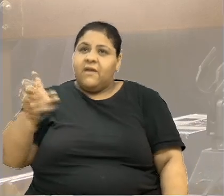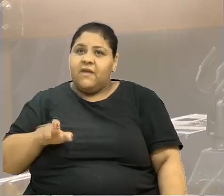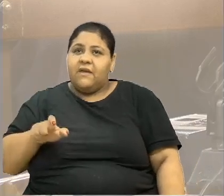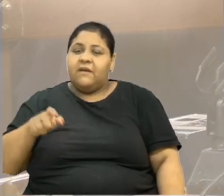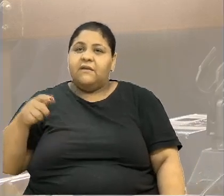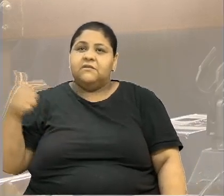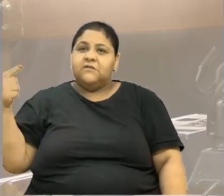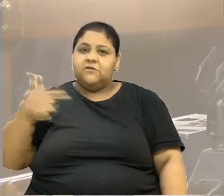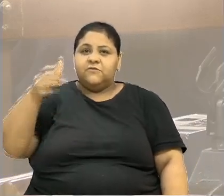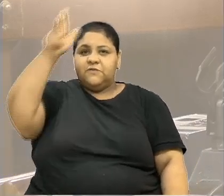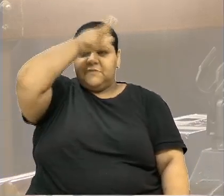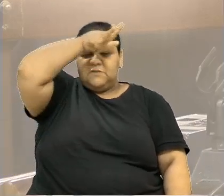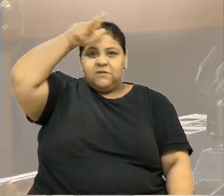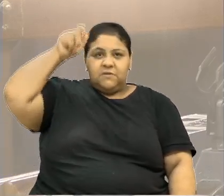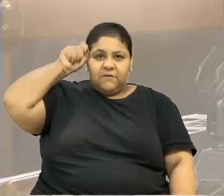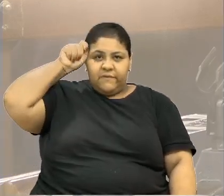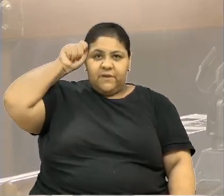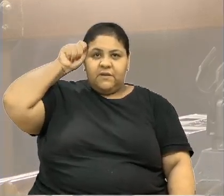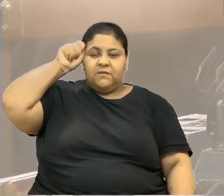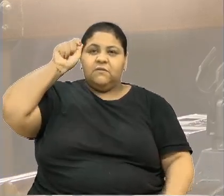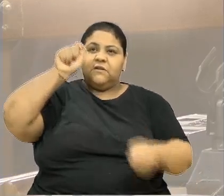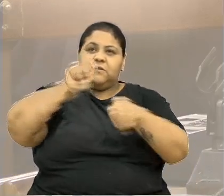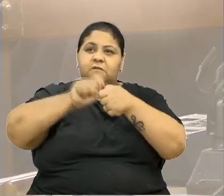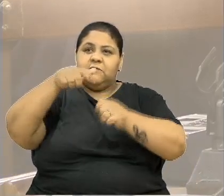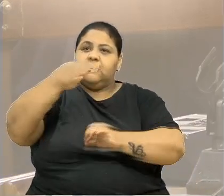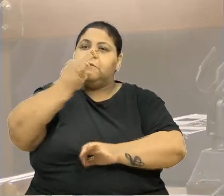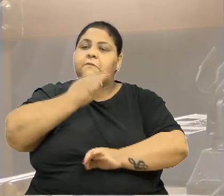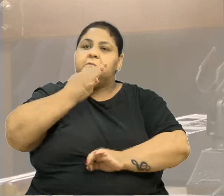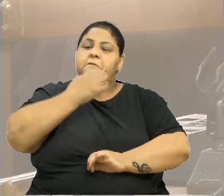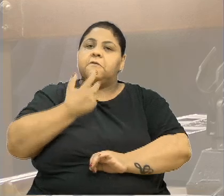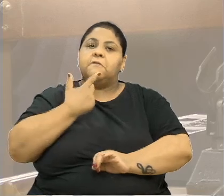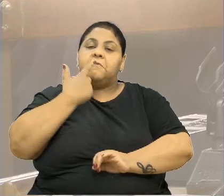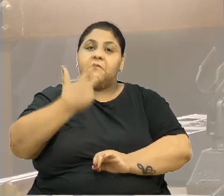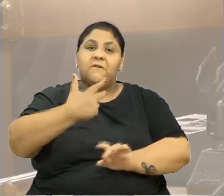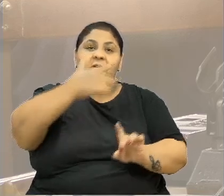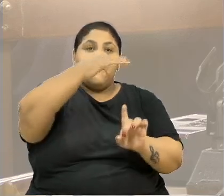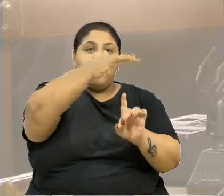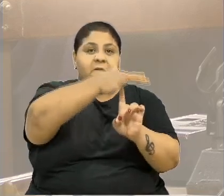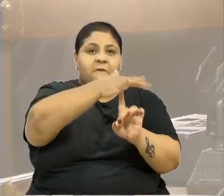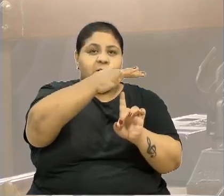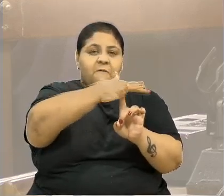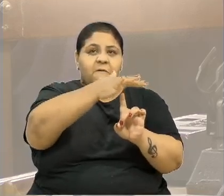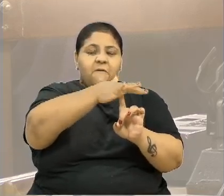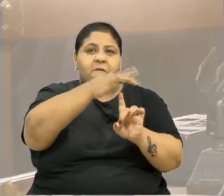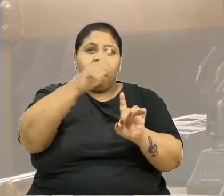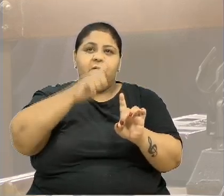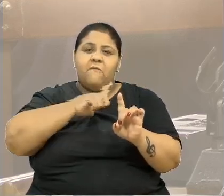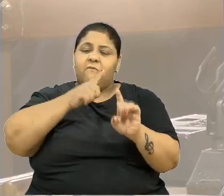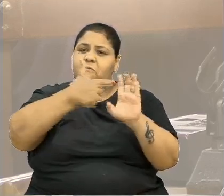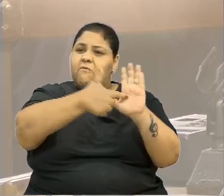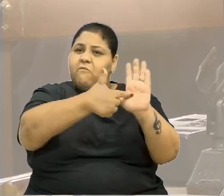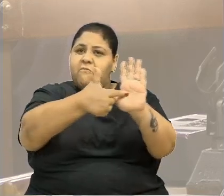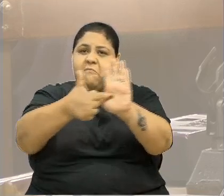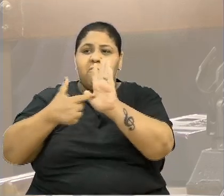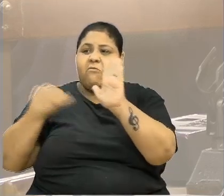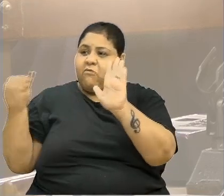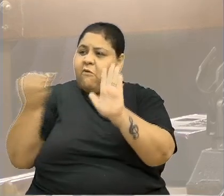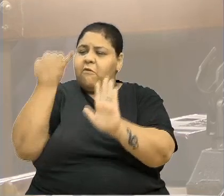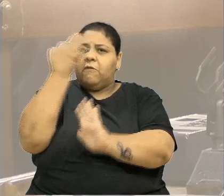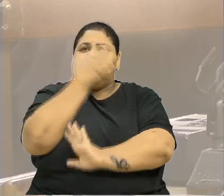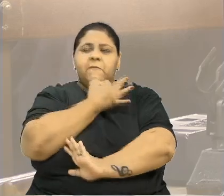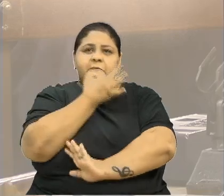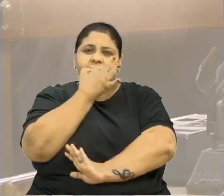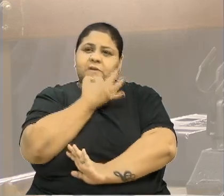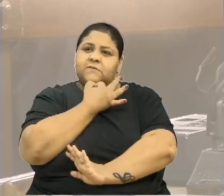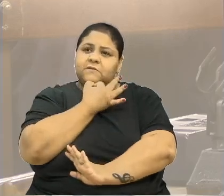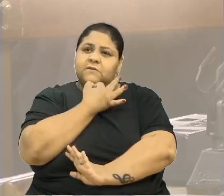tanto fizeram para o Caxias do Sul. E dizer que a feira traz um grande destaque para Caxias do Sul. Caxias